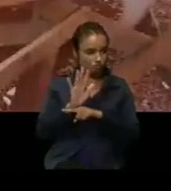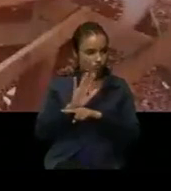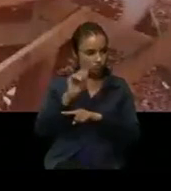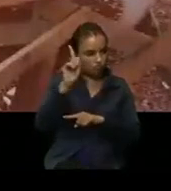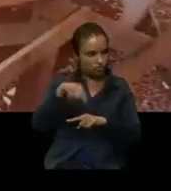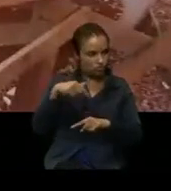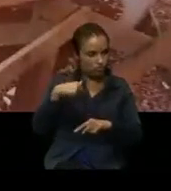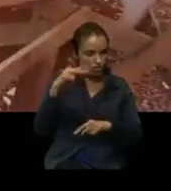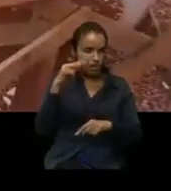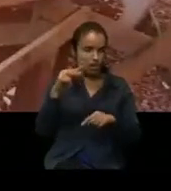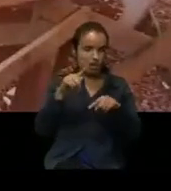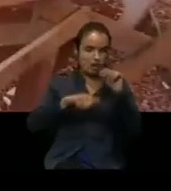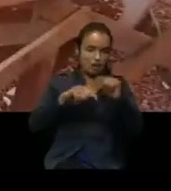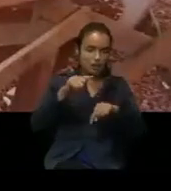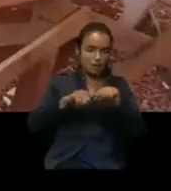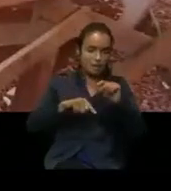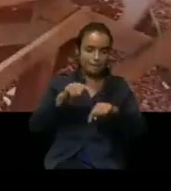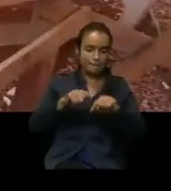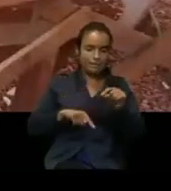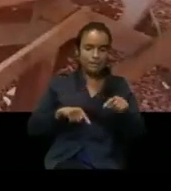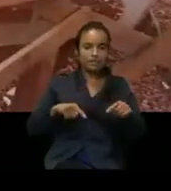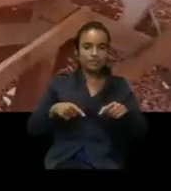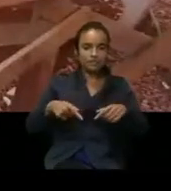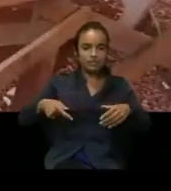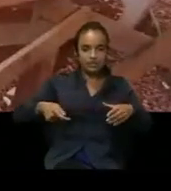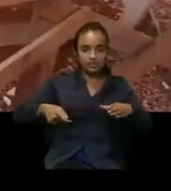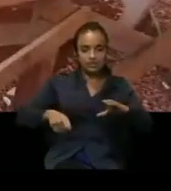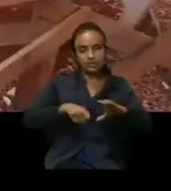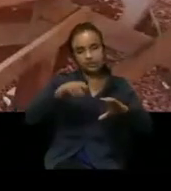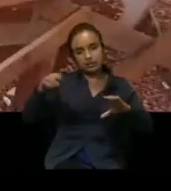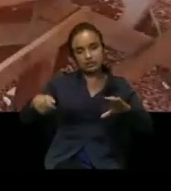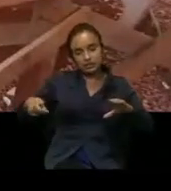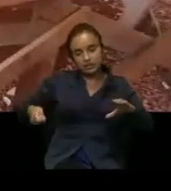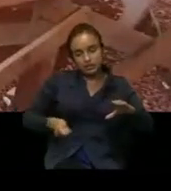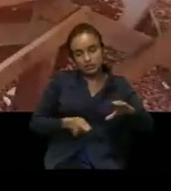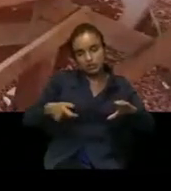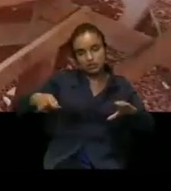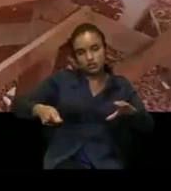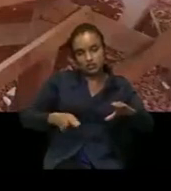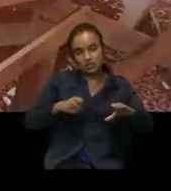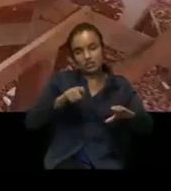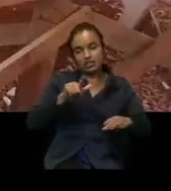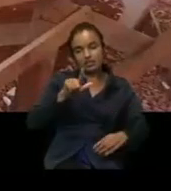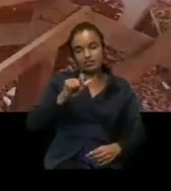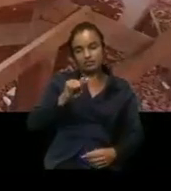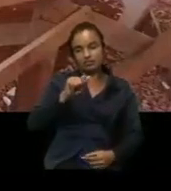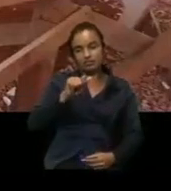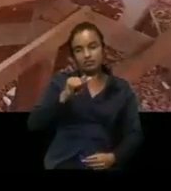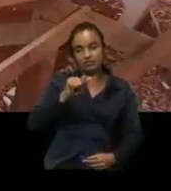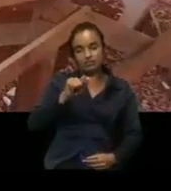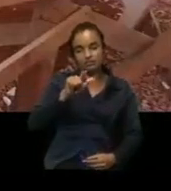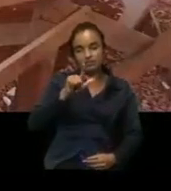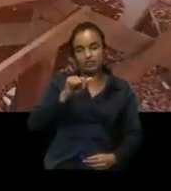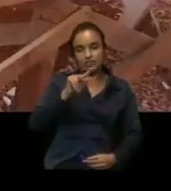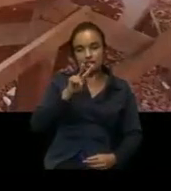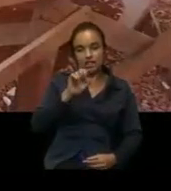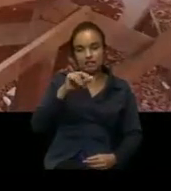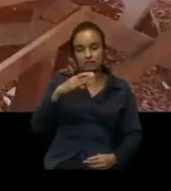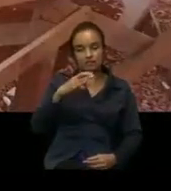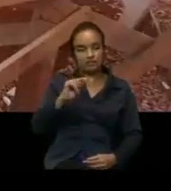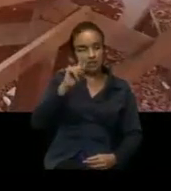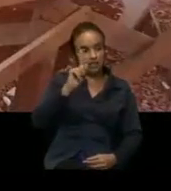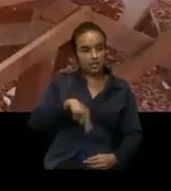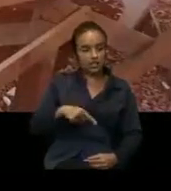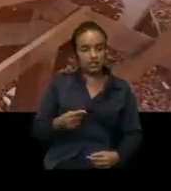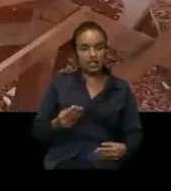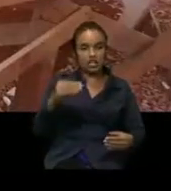um equipamento para dobra de aço. Então, é uma alavanca onde ele vai colocar o aço na medida que ele quer e vai fazer a dobra desse material